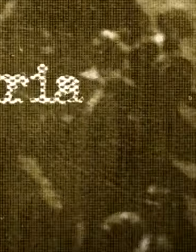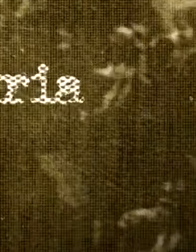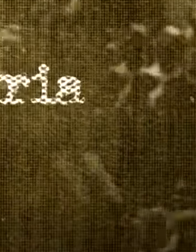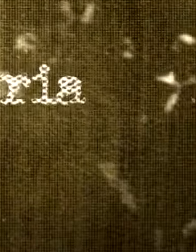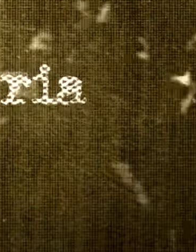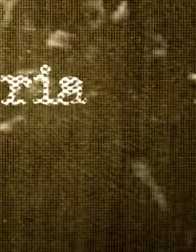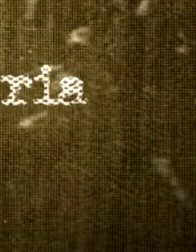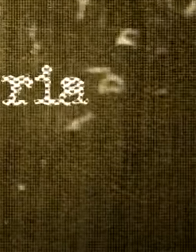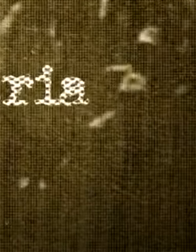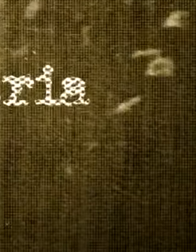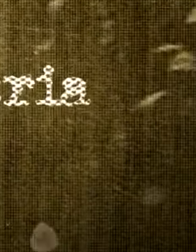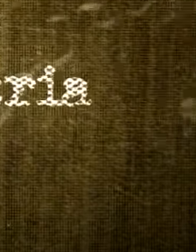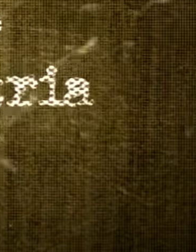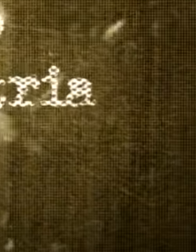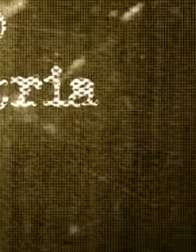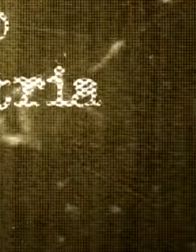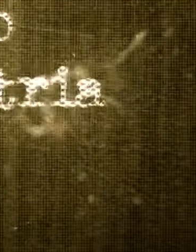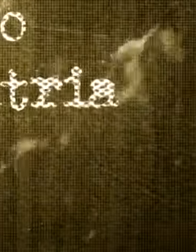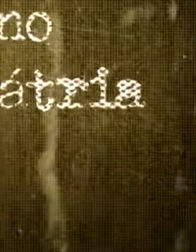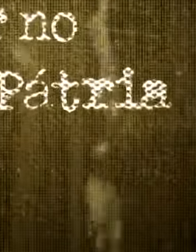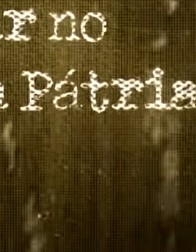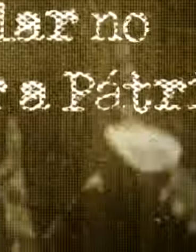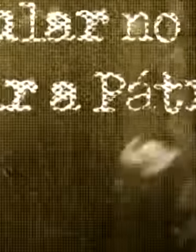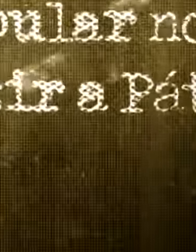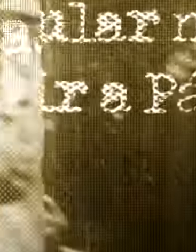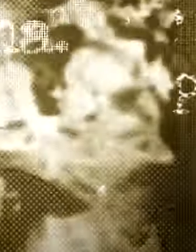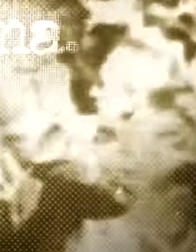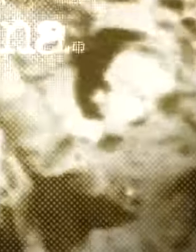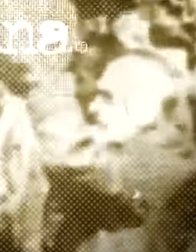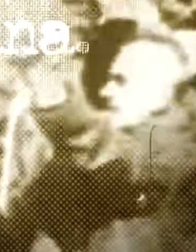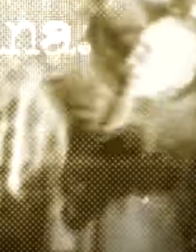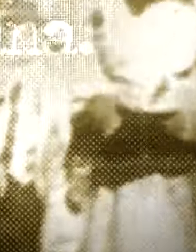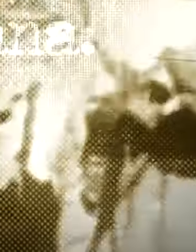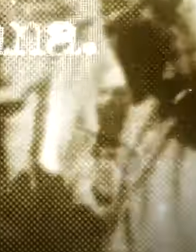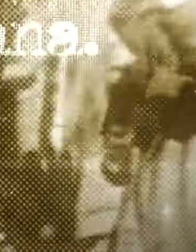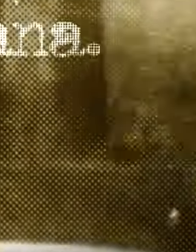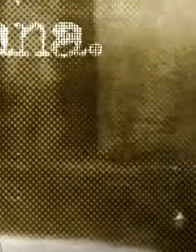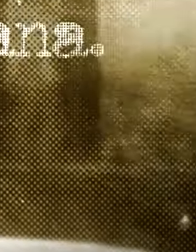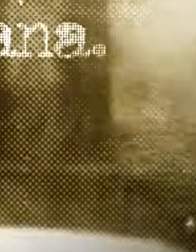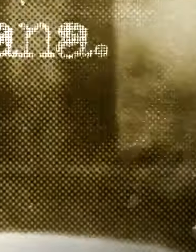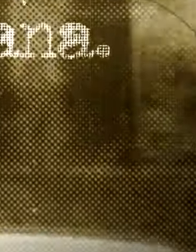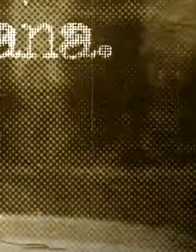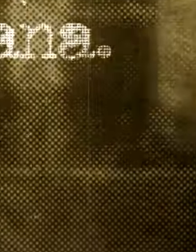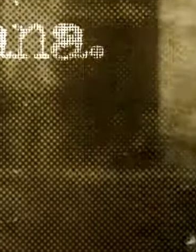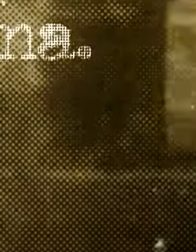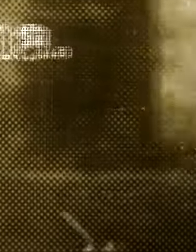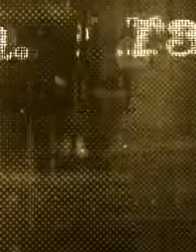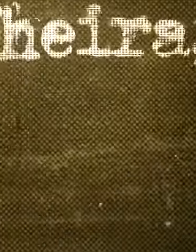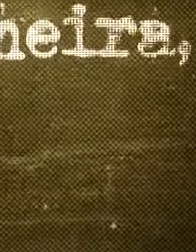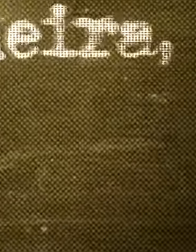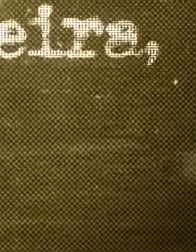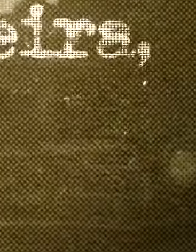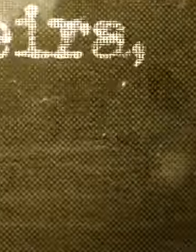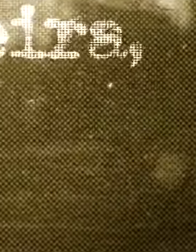movimento popular no sentido de conduzir a pátria ao único regime compatível com a dignidade